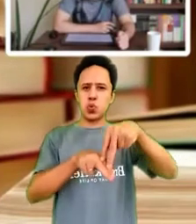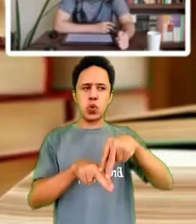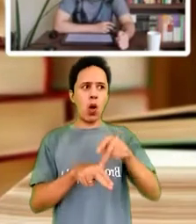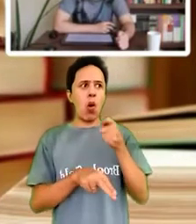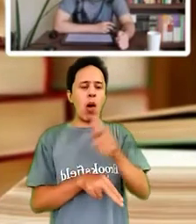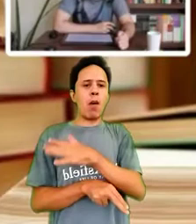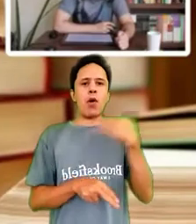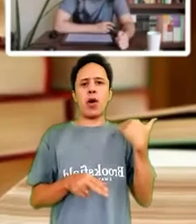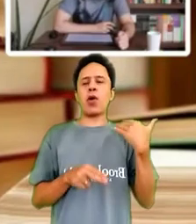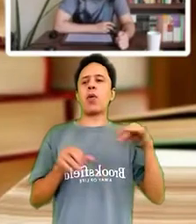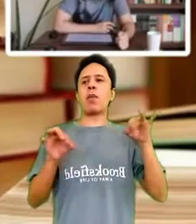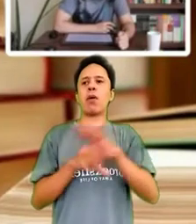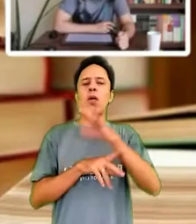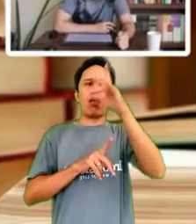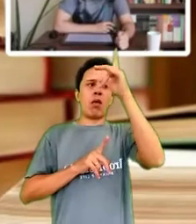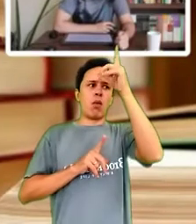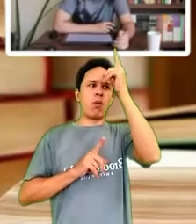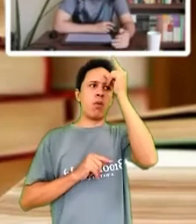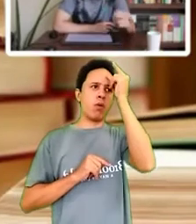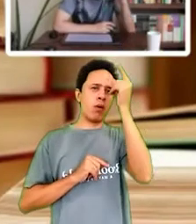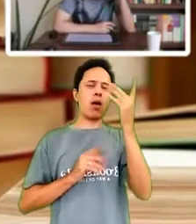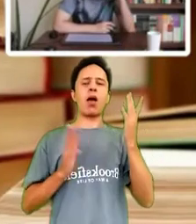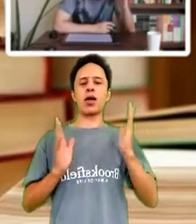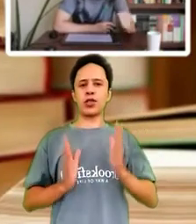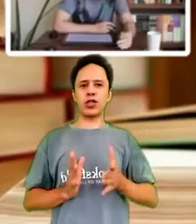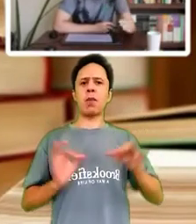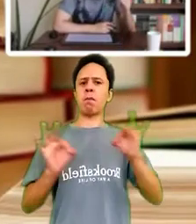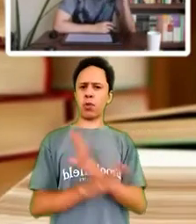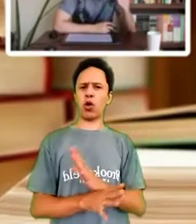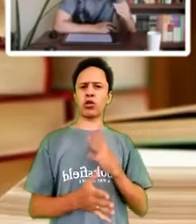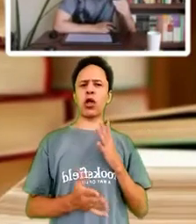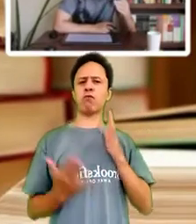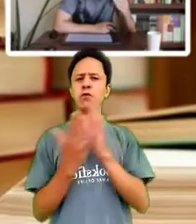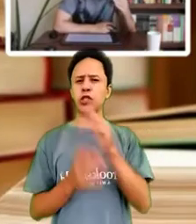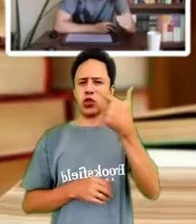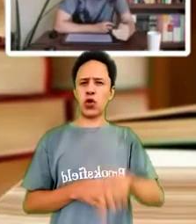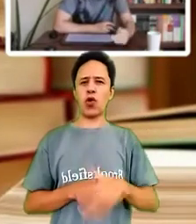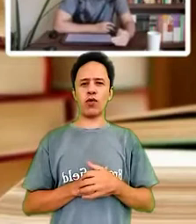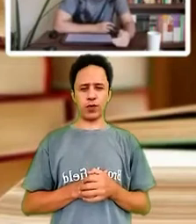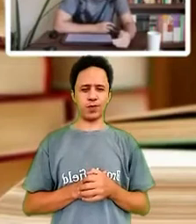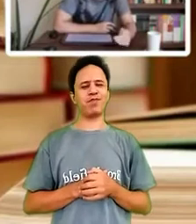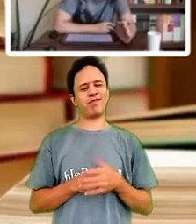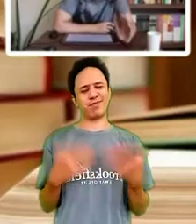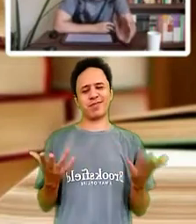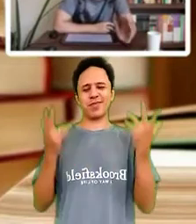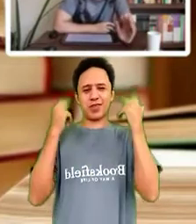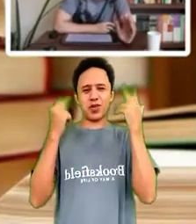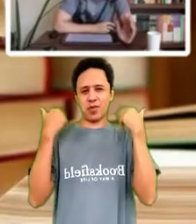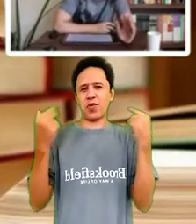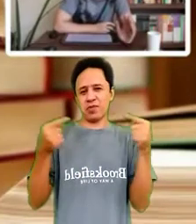perto e está pronta para outra. É normal, né? Quando você vê que você vai para caixa-prego mesmo, aí é que você cria coragem para viver.